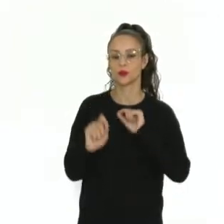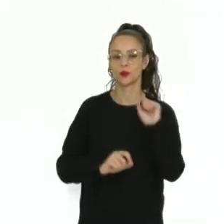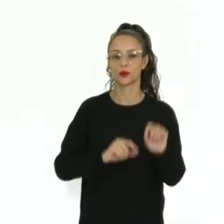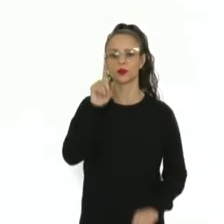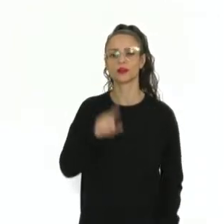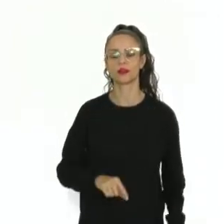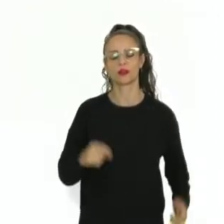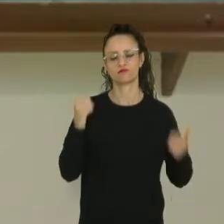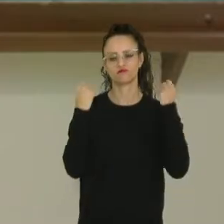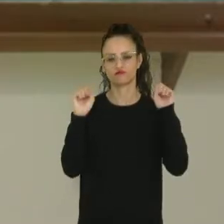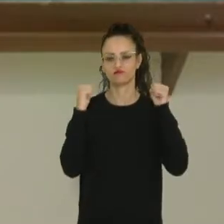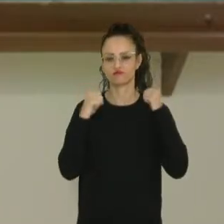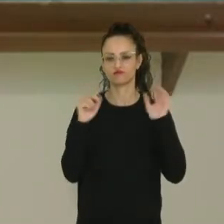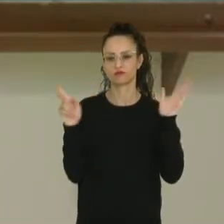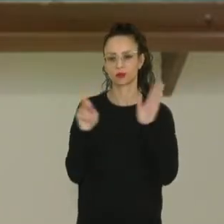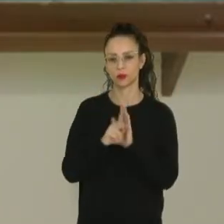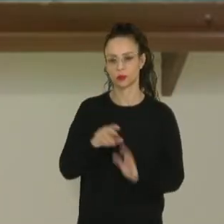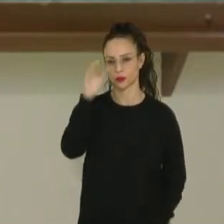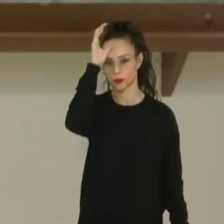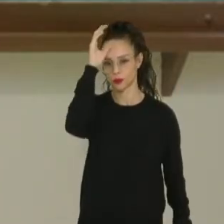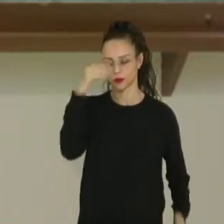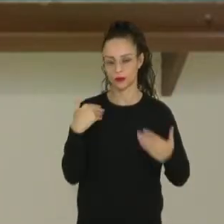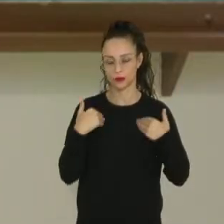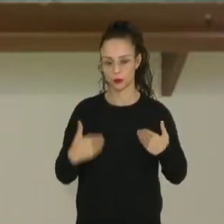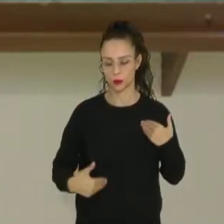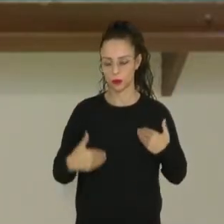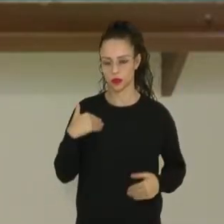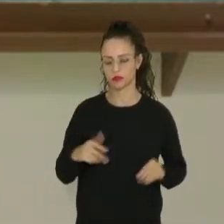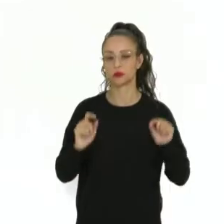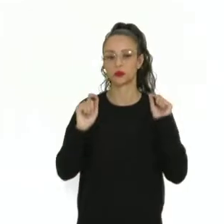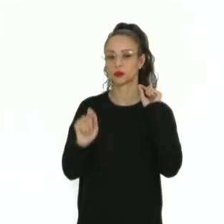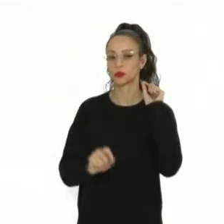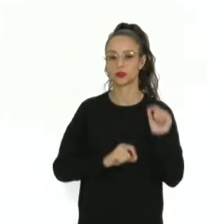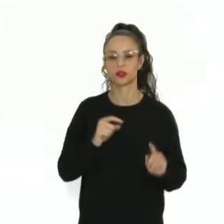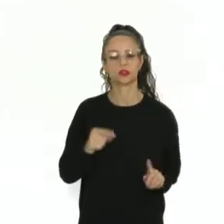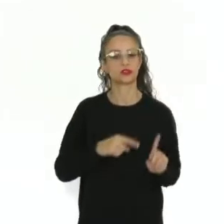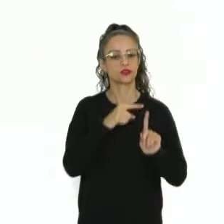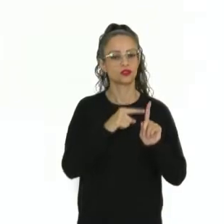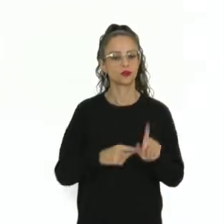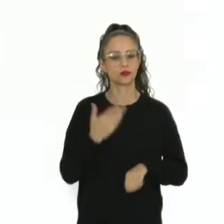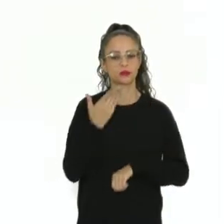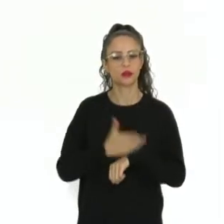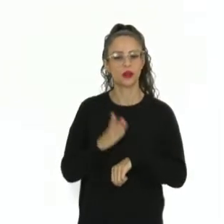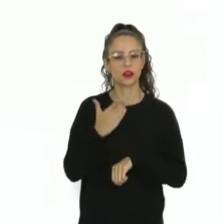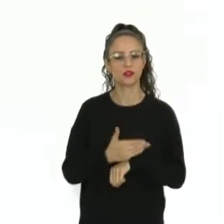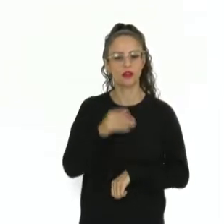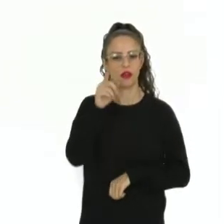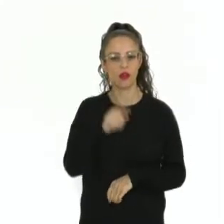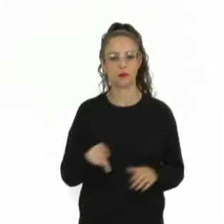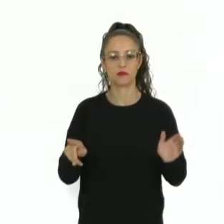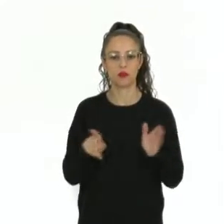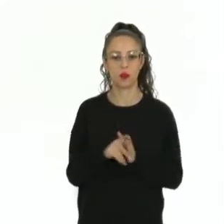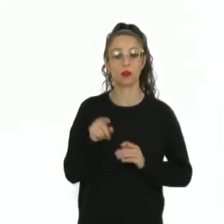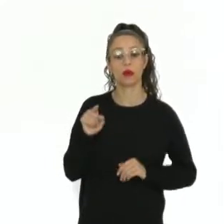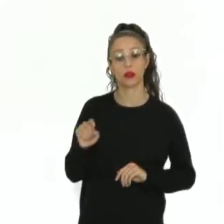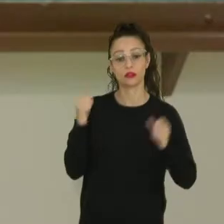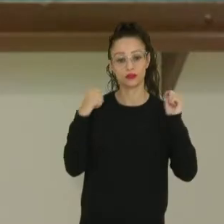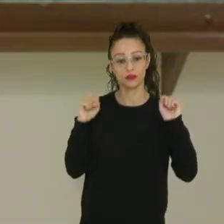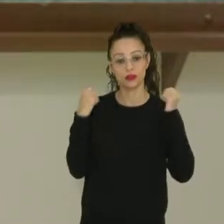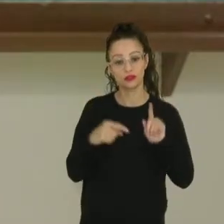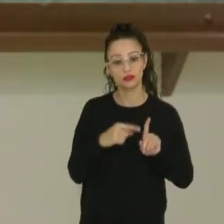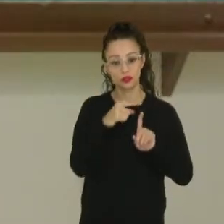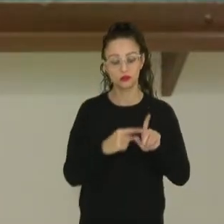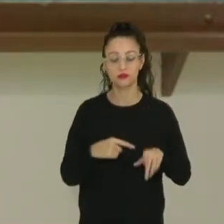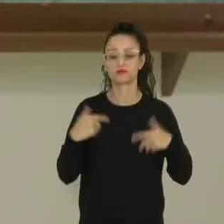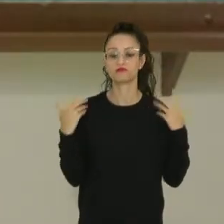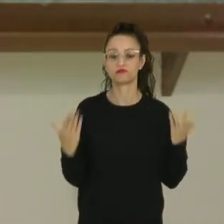é ginástica de conscientização corporal? Que tipo de prática fazem parte desta ginástica?